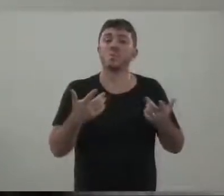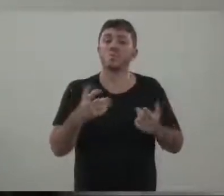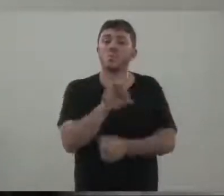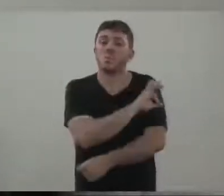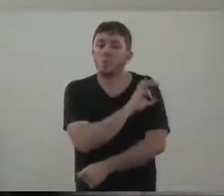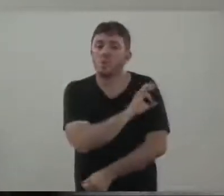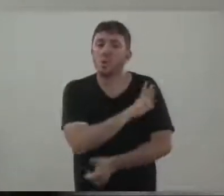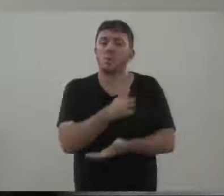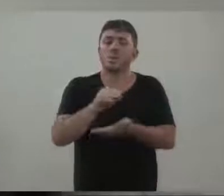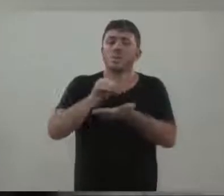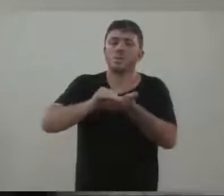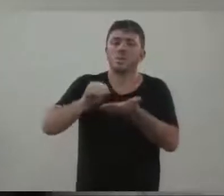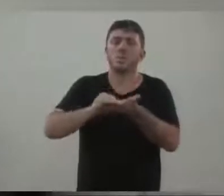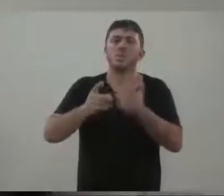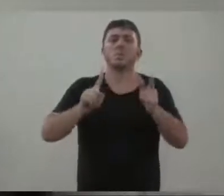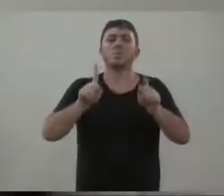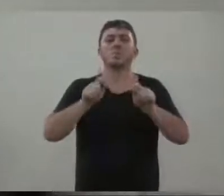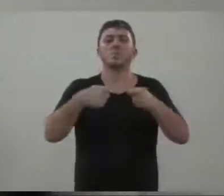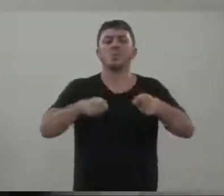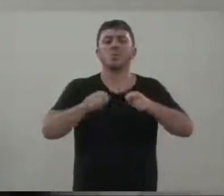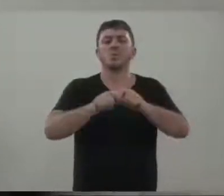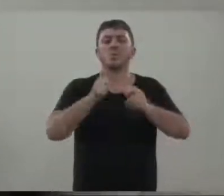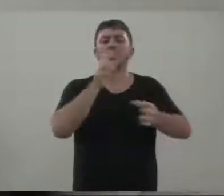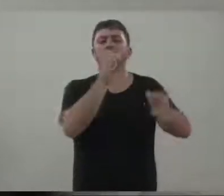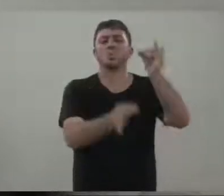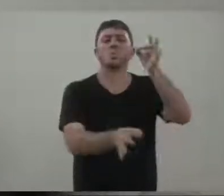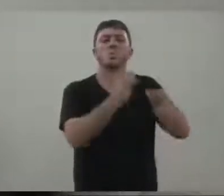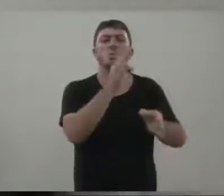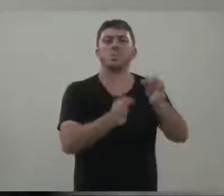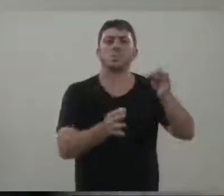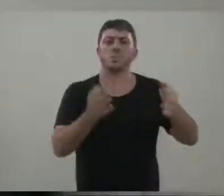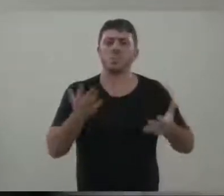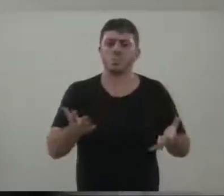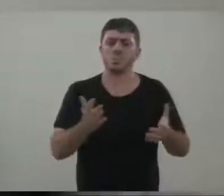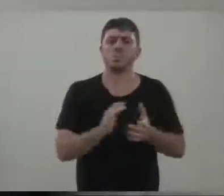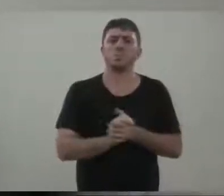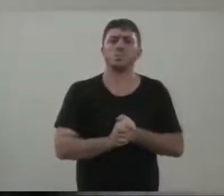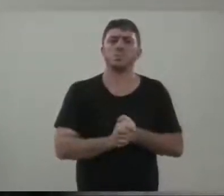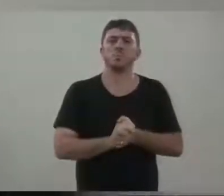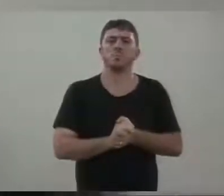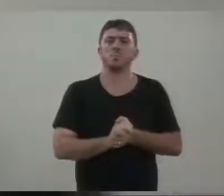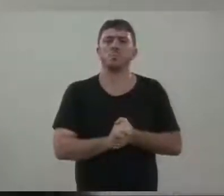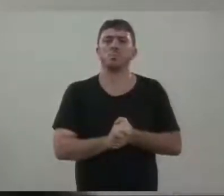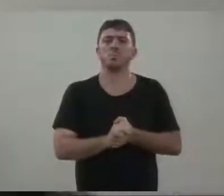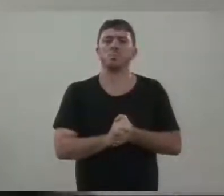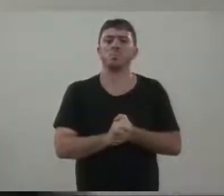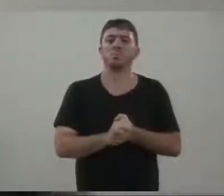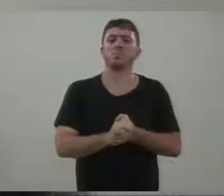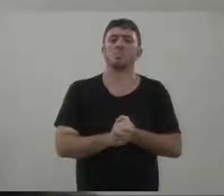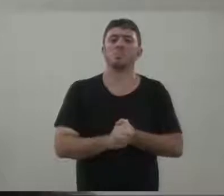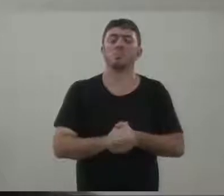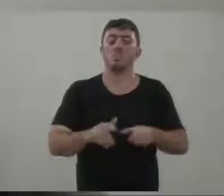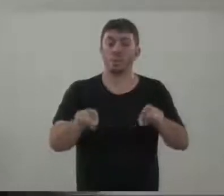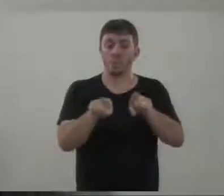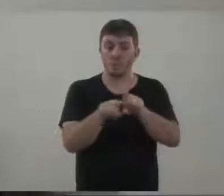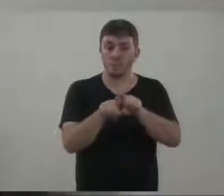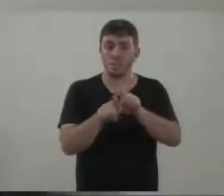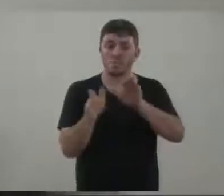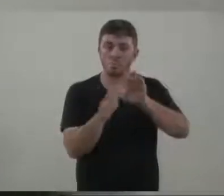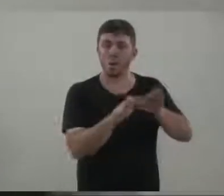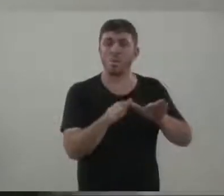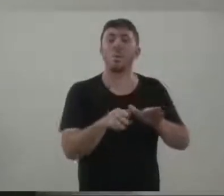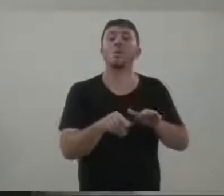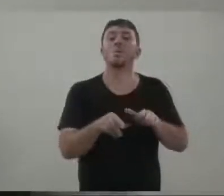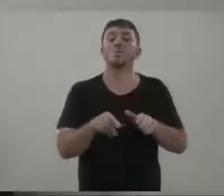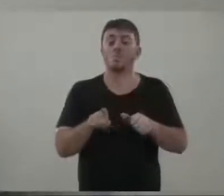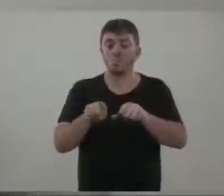não necessite de uma decisão judicial e que essa situação se reverta. Também, em relação à educação, eu confesso aqui que